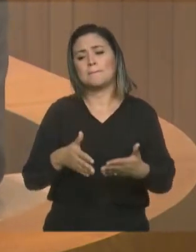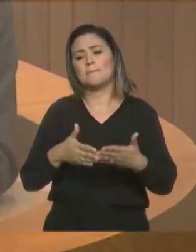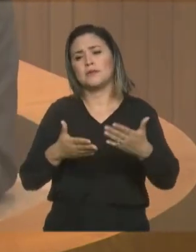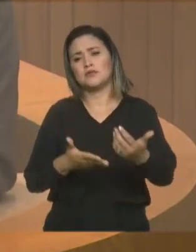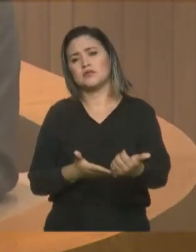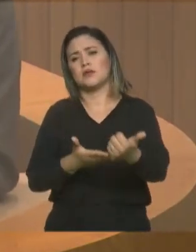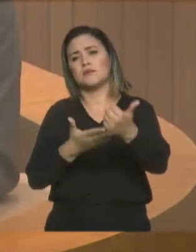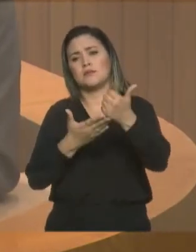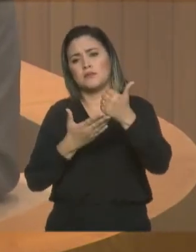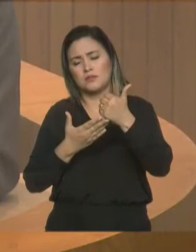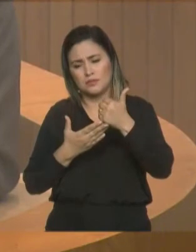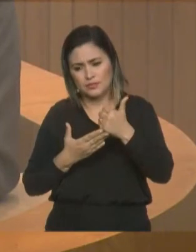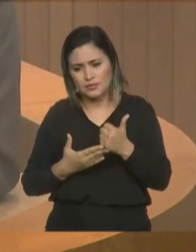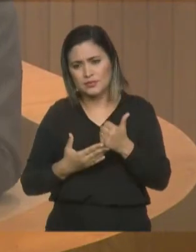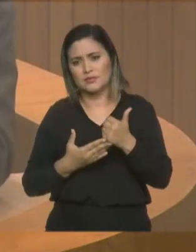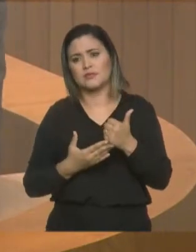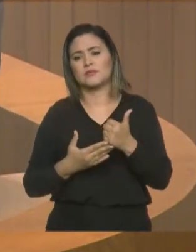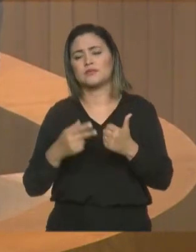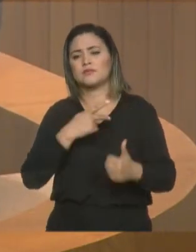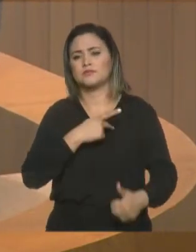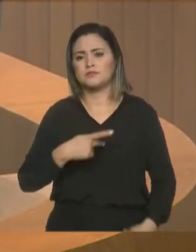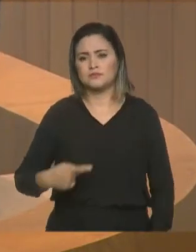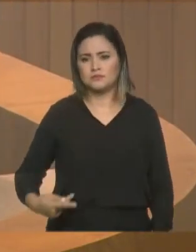e restrito da nossa presidência